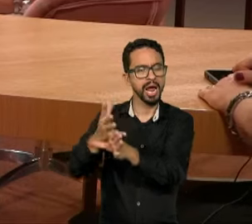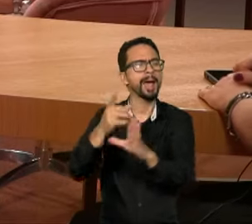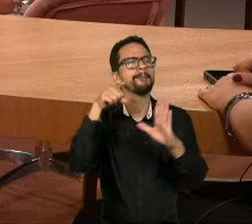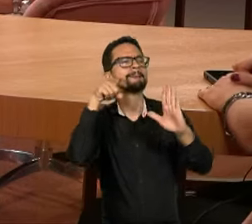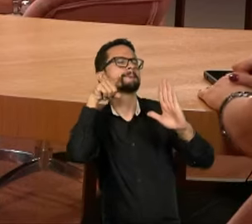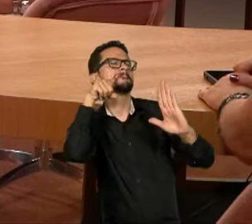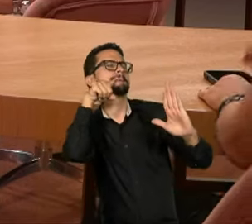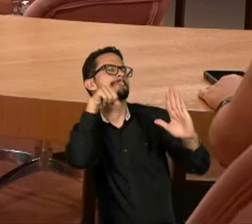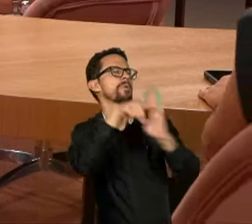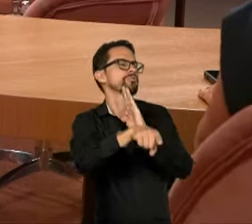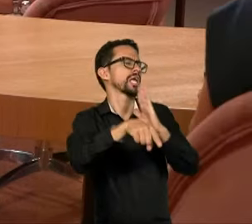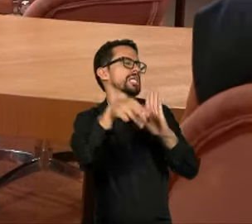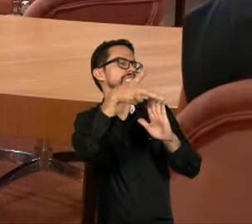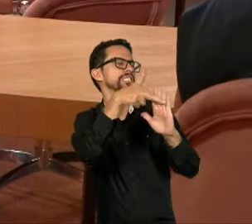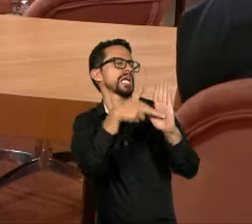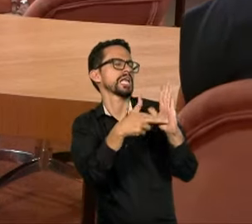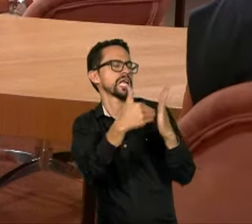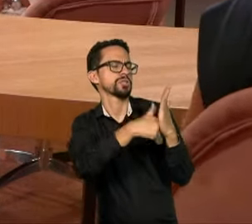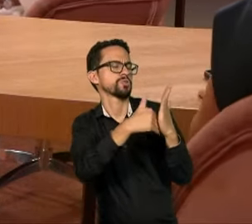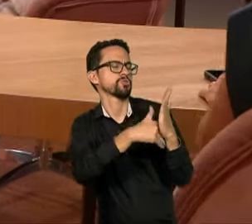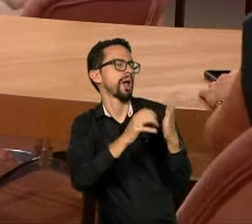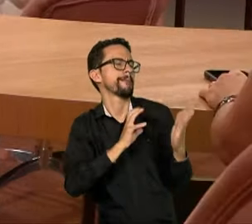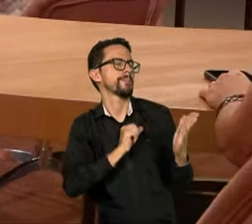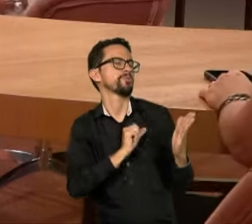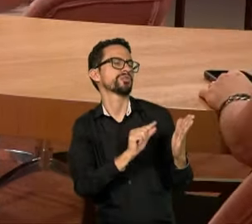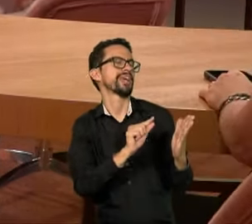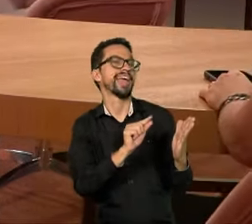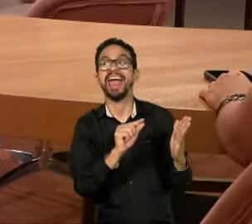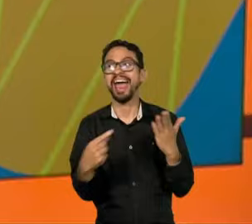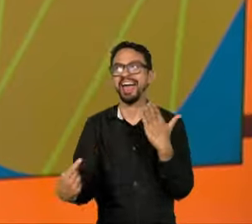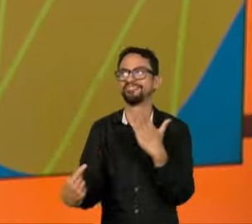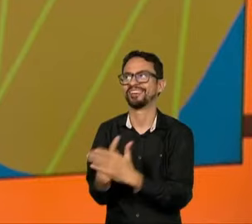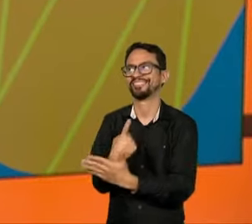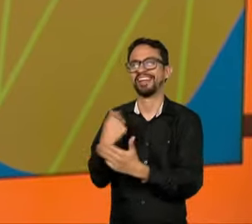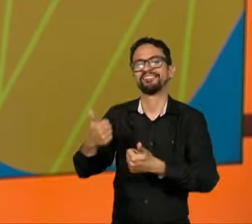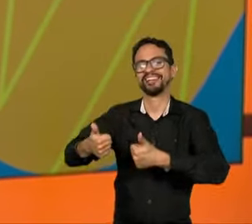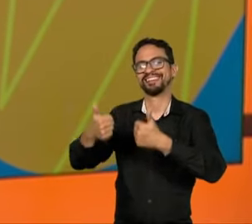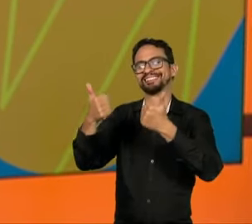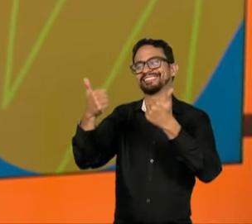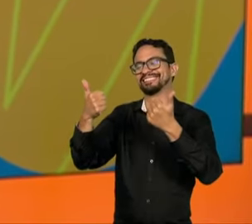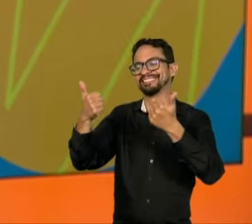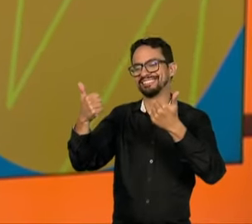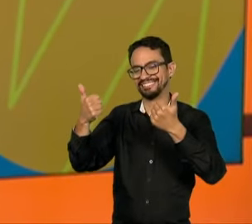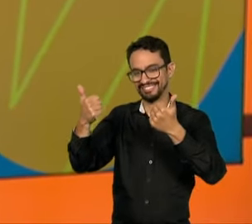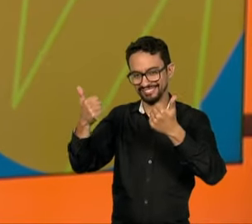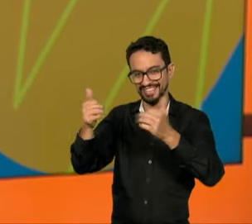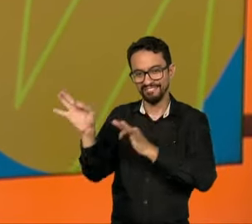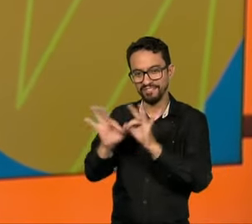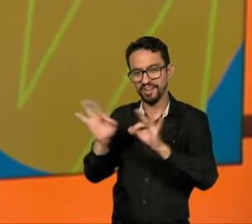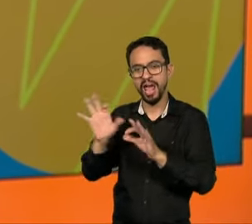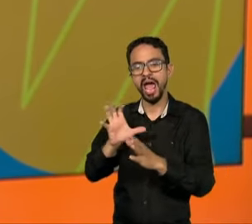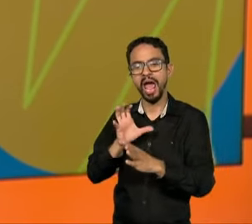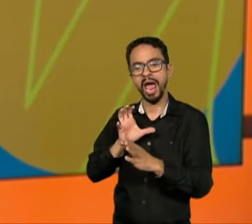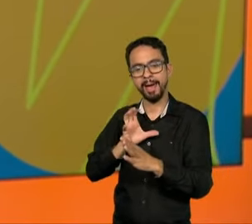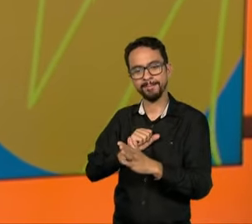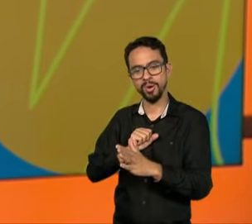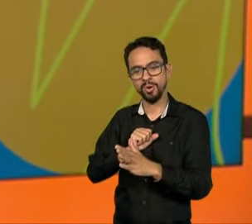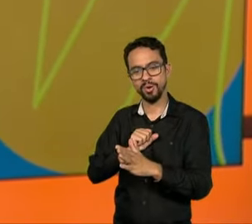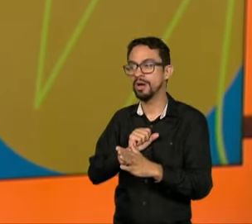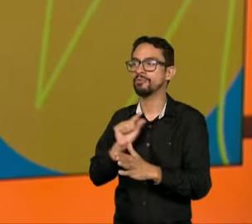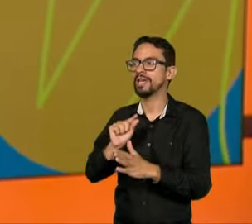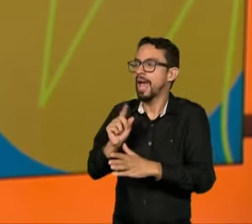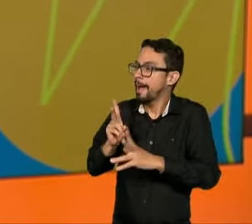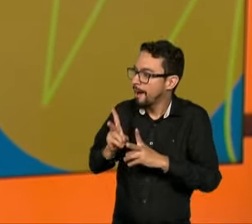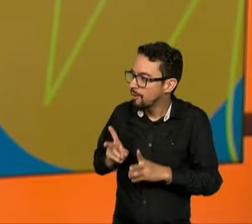Léo Jaime? Esta é a pergunta de milhões. A fórmula do amor é continuar procurando a fórmula do